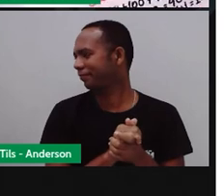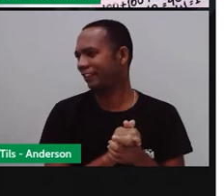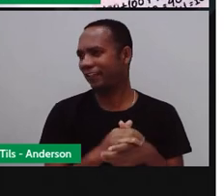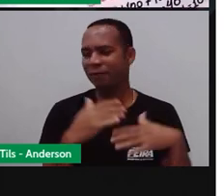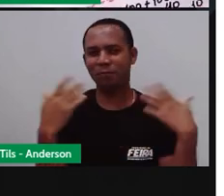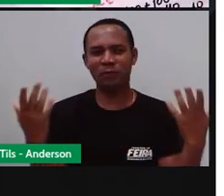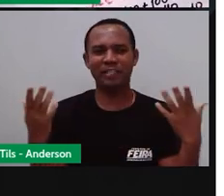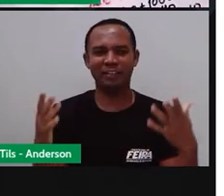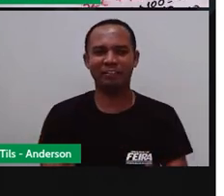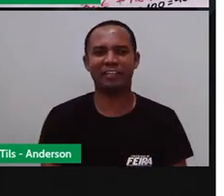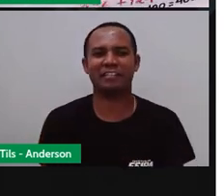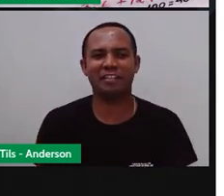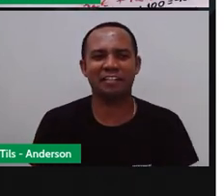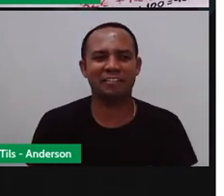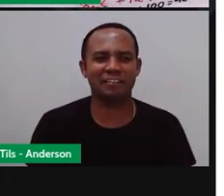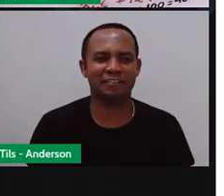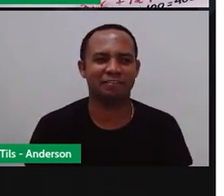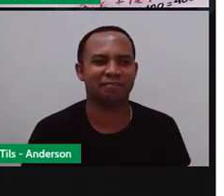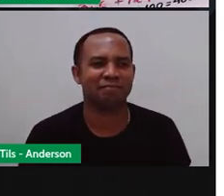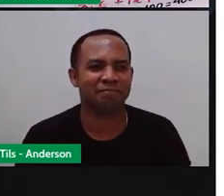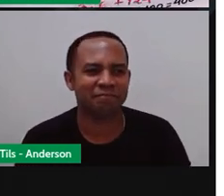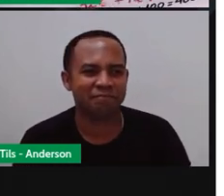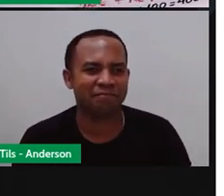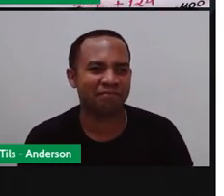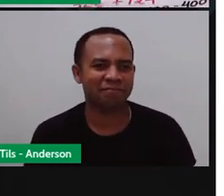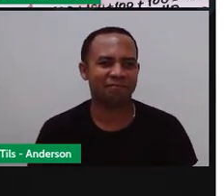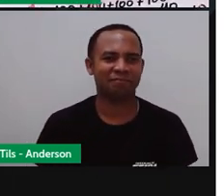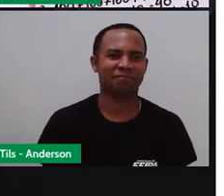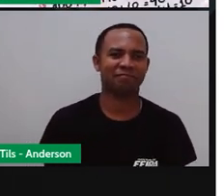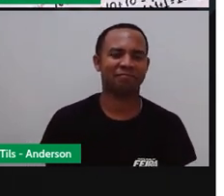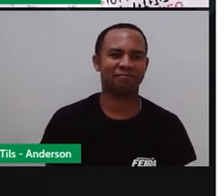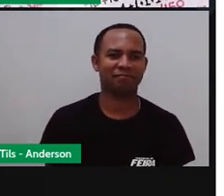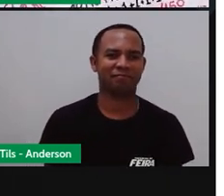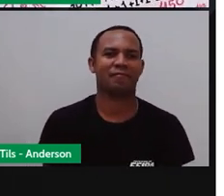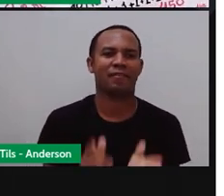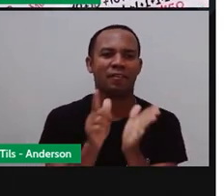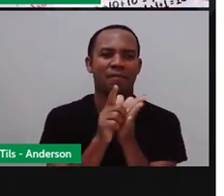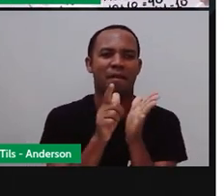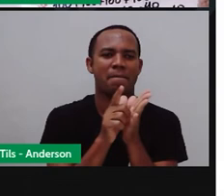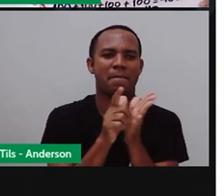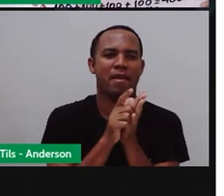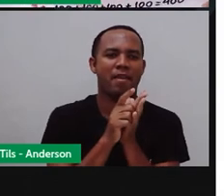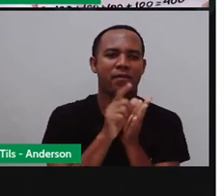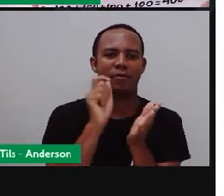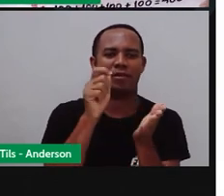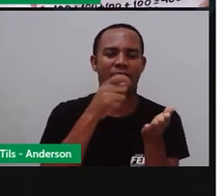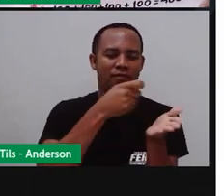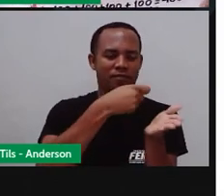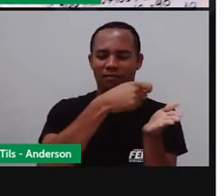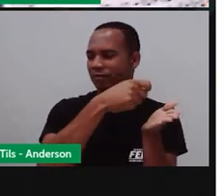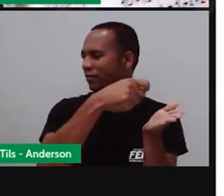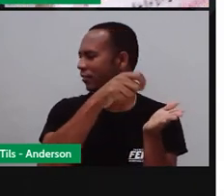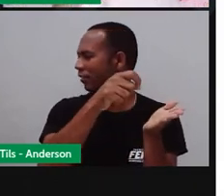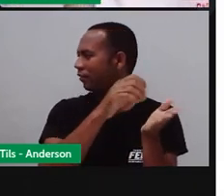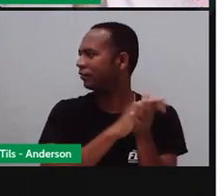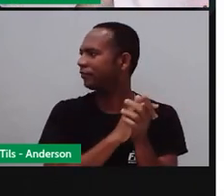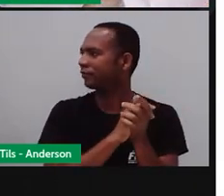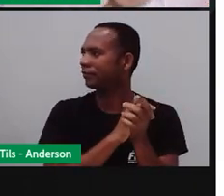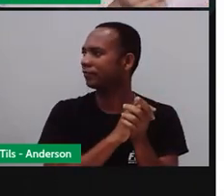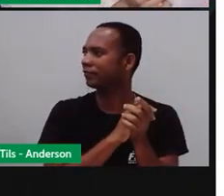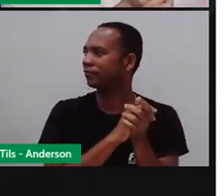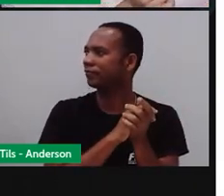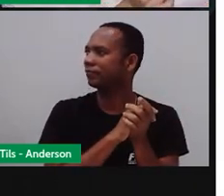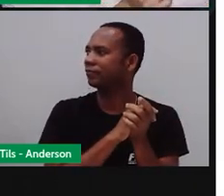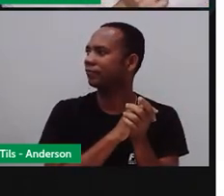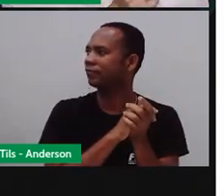Hã? Não, eu estou ensinando para eles fazerem em casa. E aí vocês escrevem com aquele piloto de quadro branco, tá? E aí,